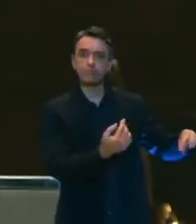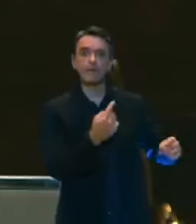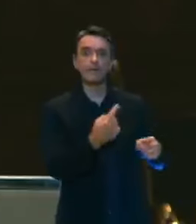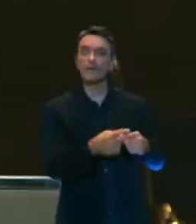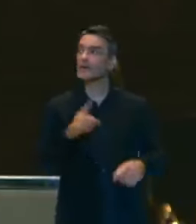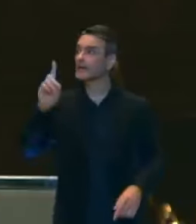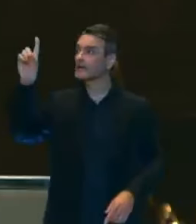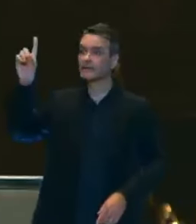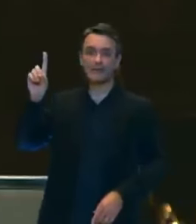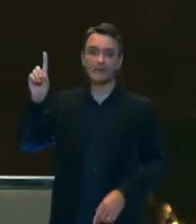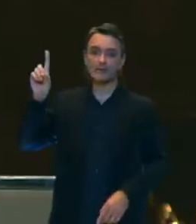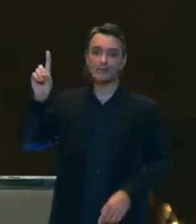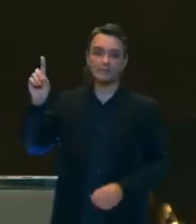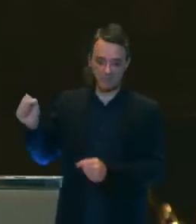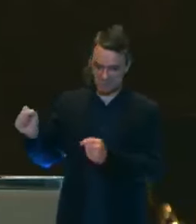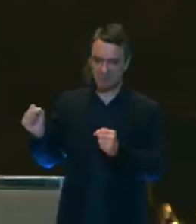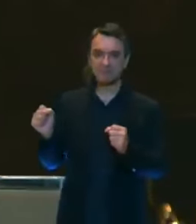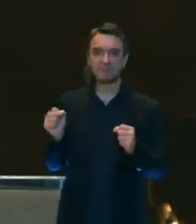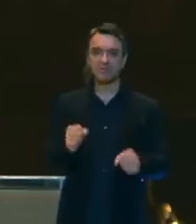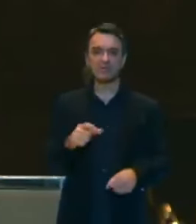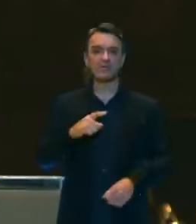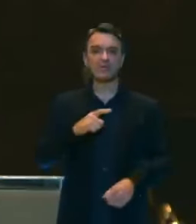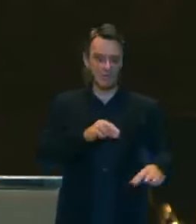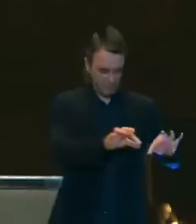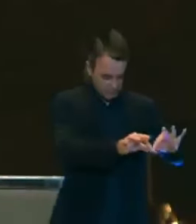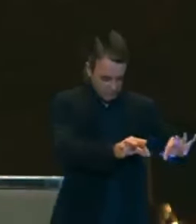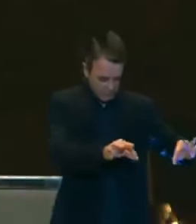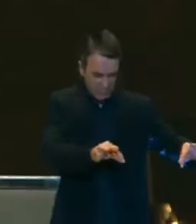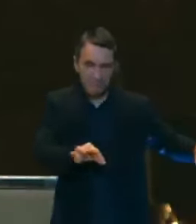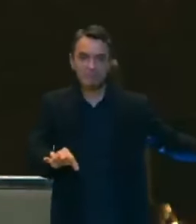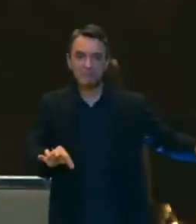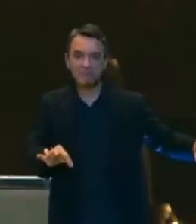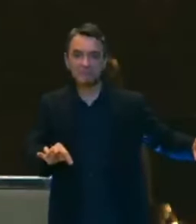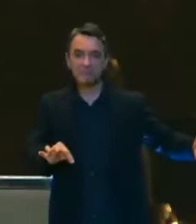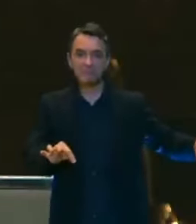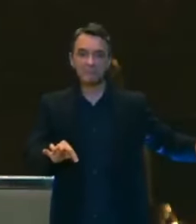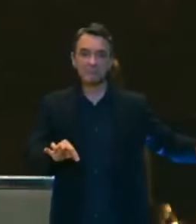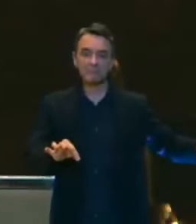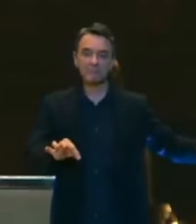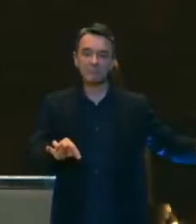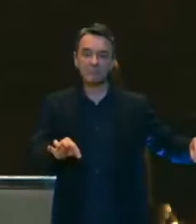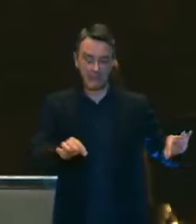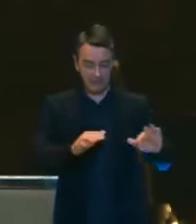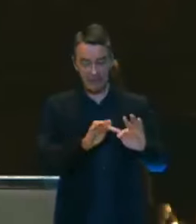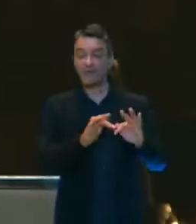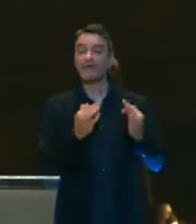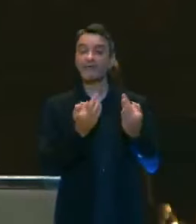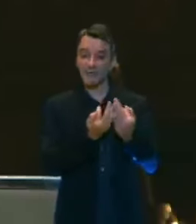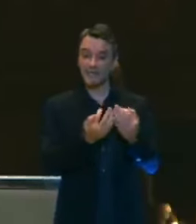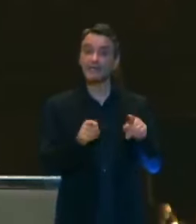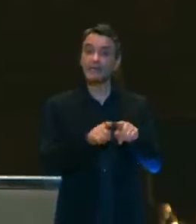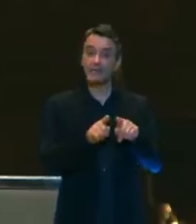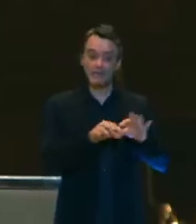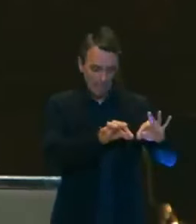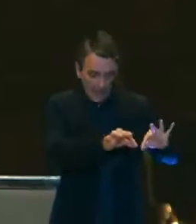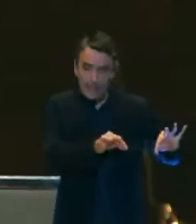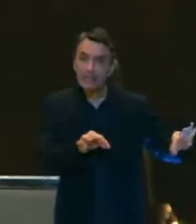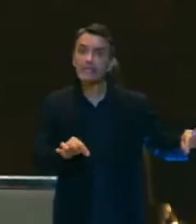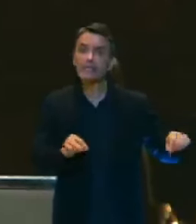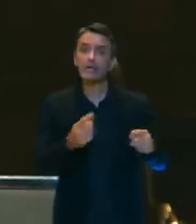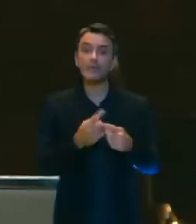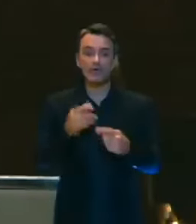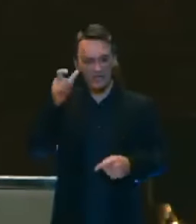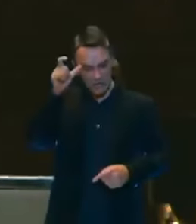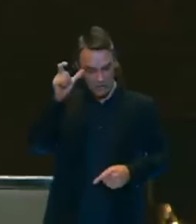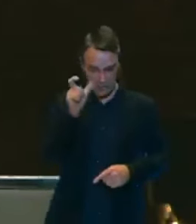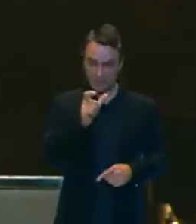poder. Existe uma linha na porta da tua casa. O inimigo não vai entrar em nome